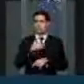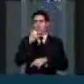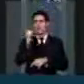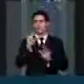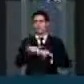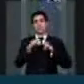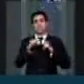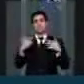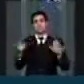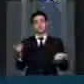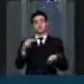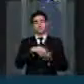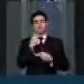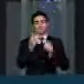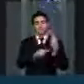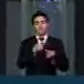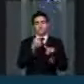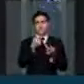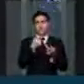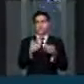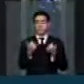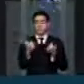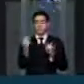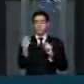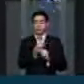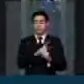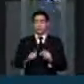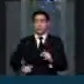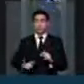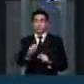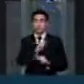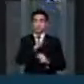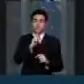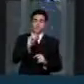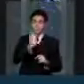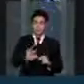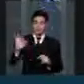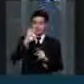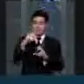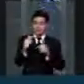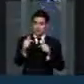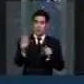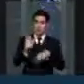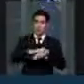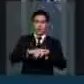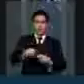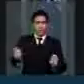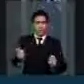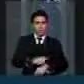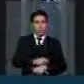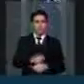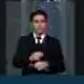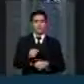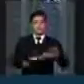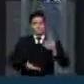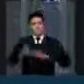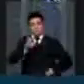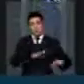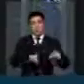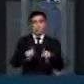esse nosso registro, solicitando que o governo federal atue com competência, com zelo,